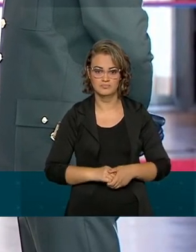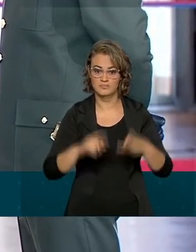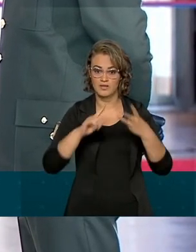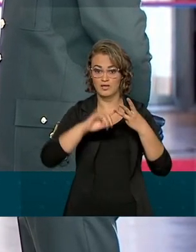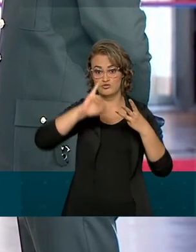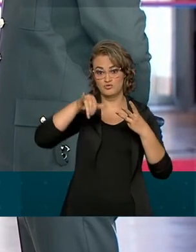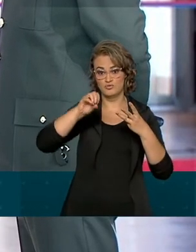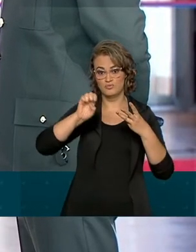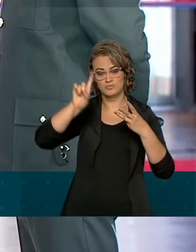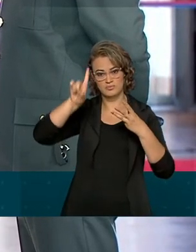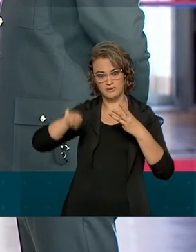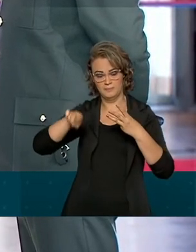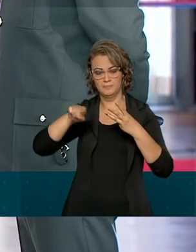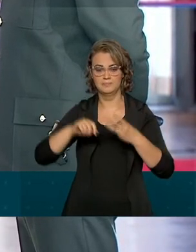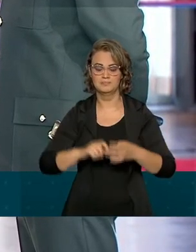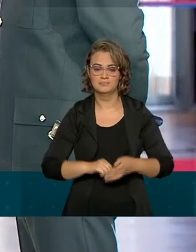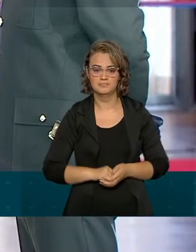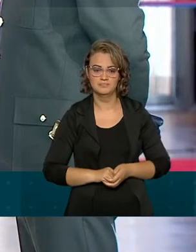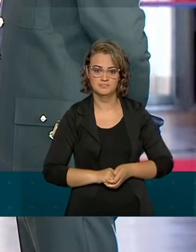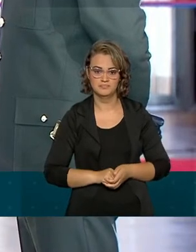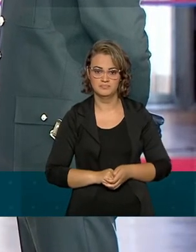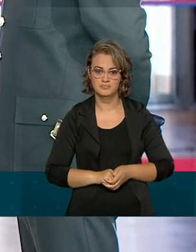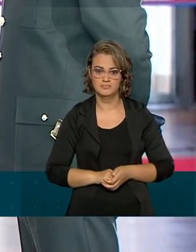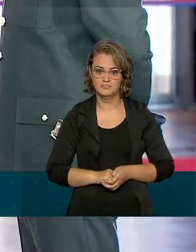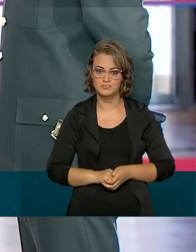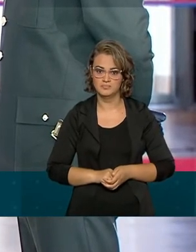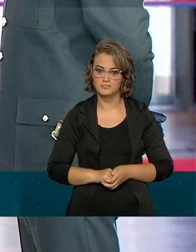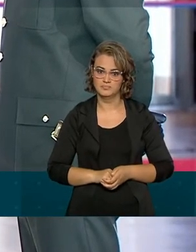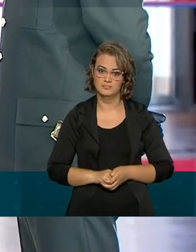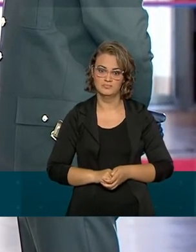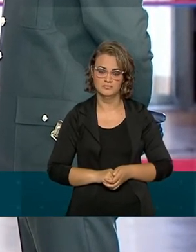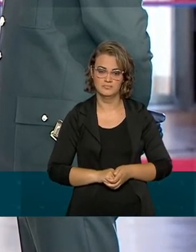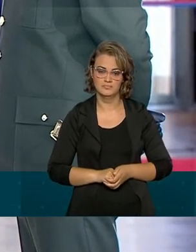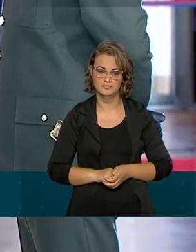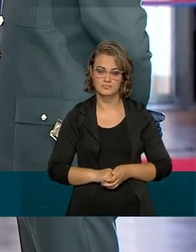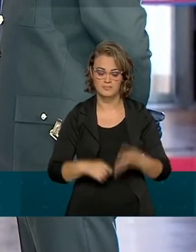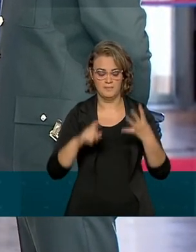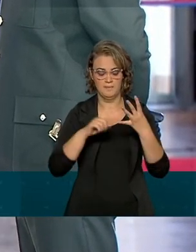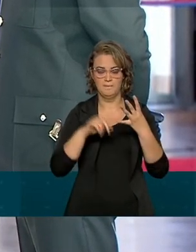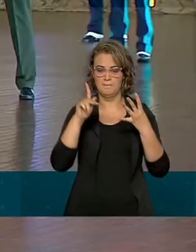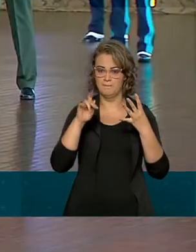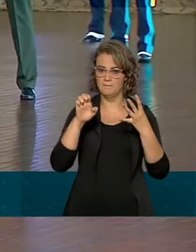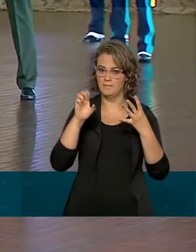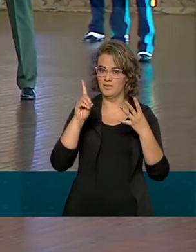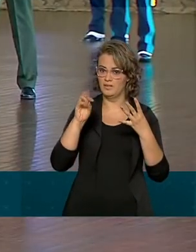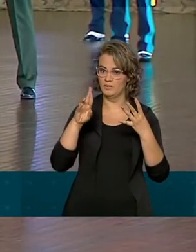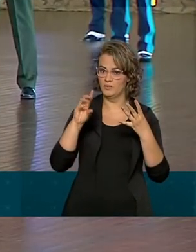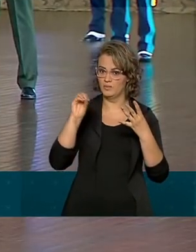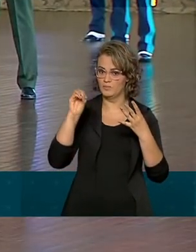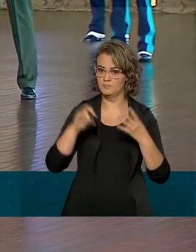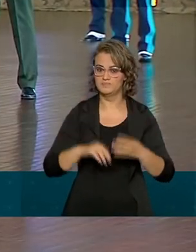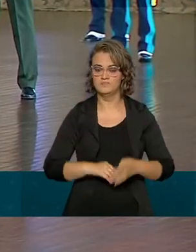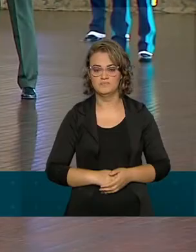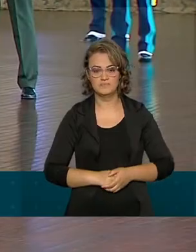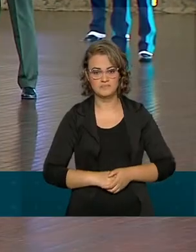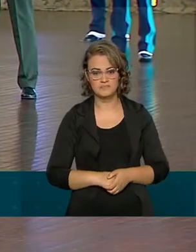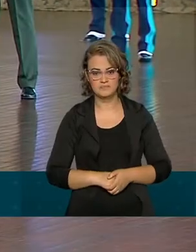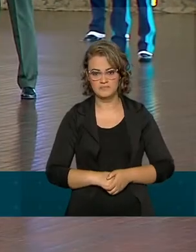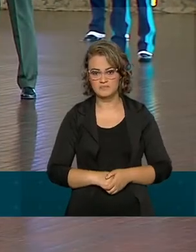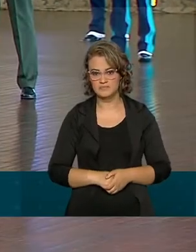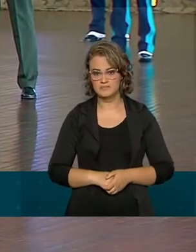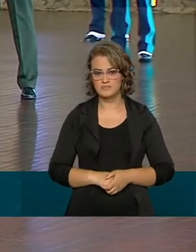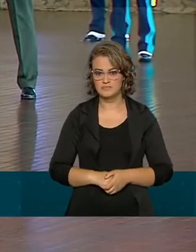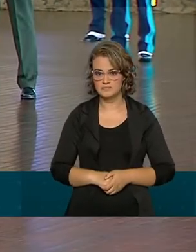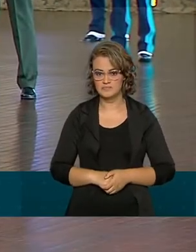o José Ricardo Vendramin Nunes o e Pedro Celso Coelho Montenegro